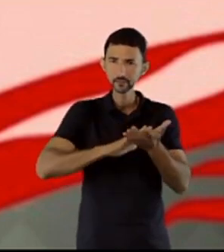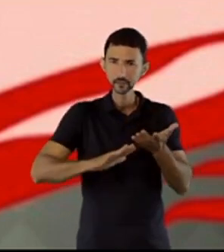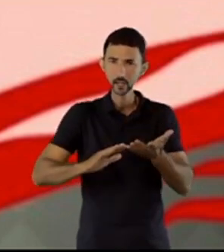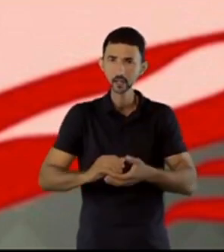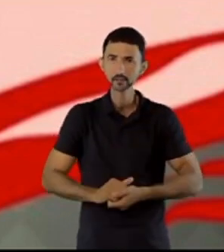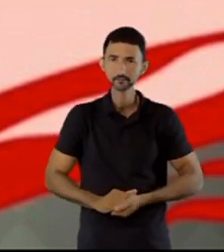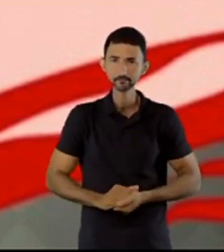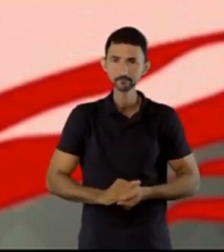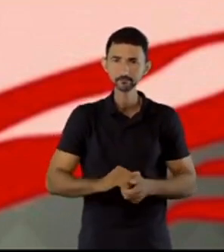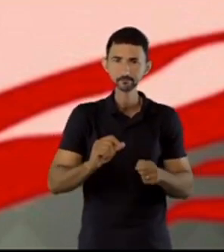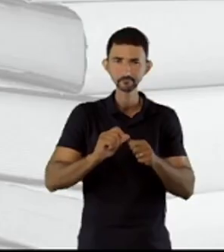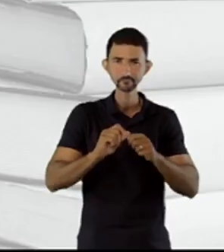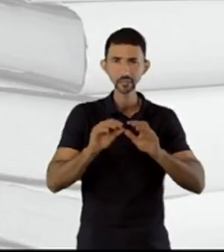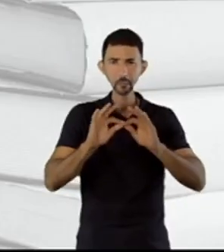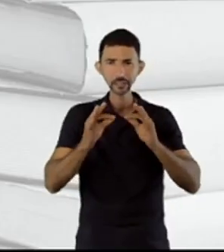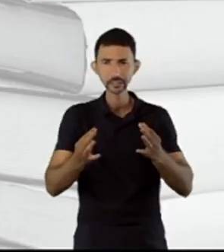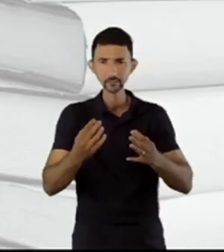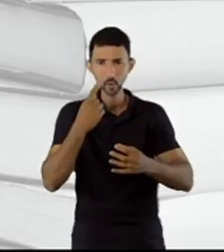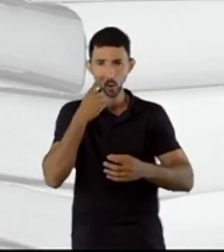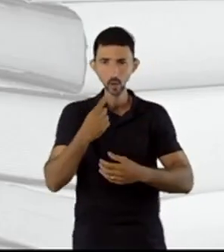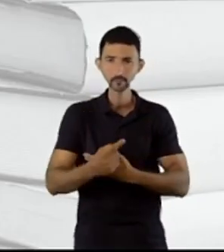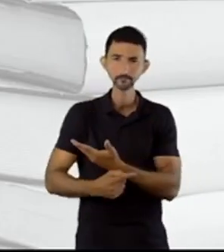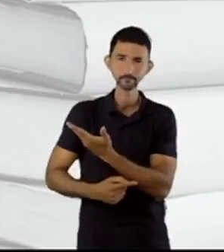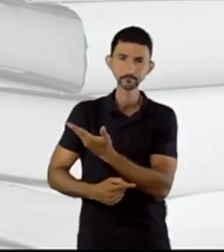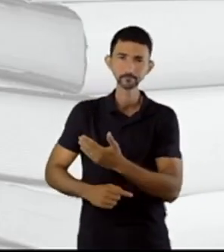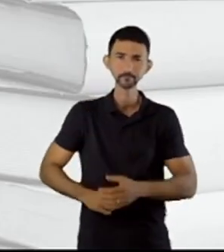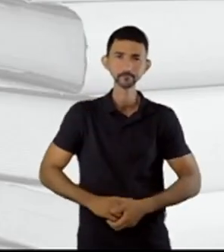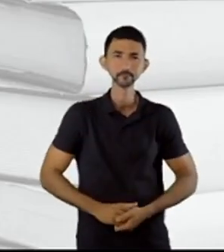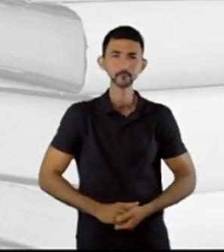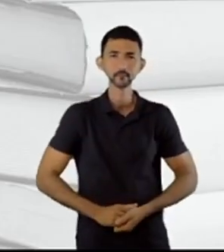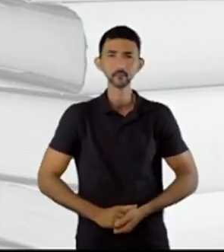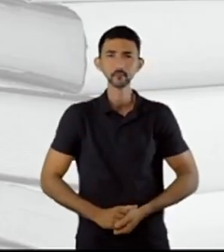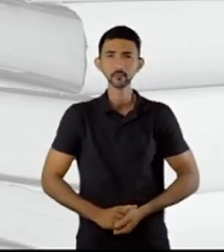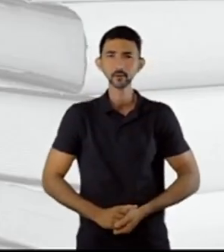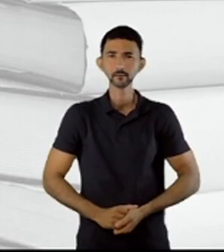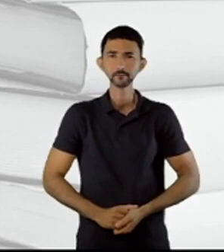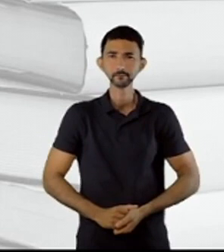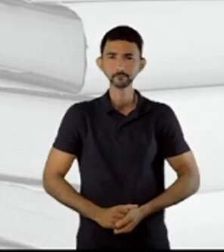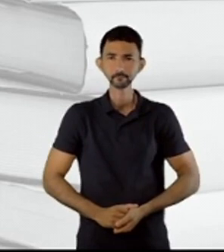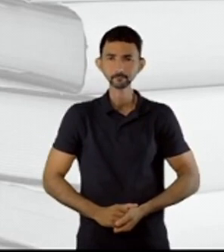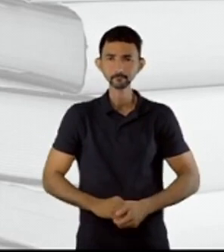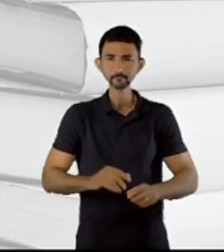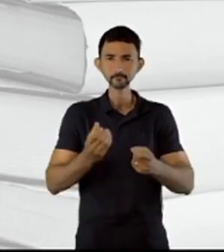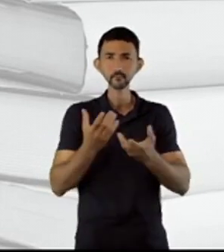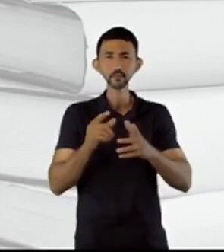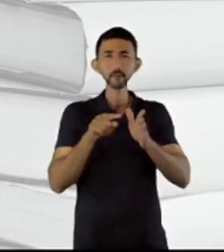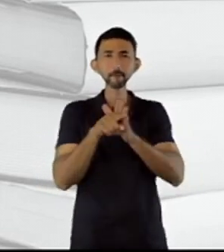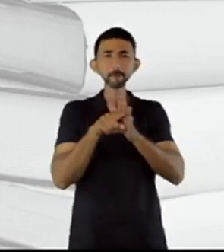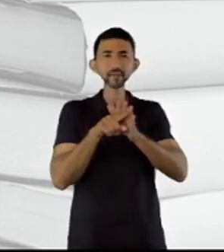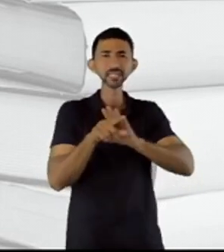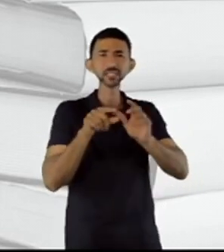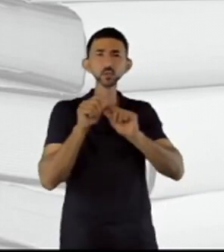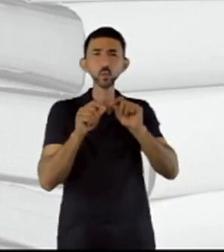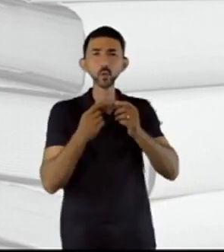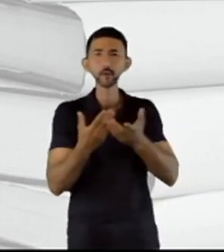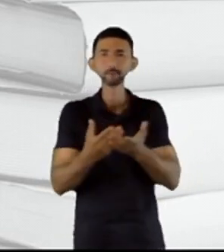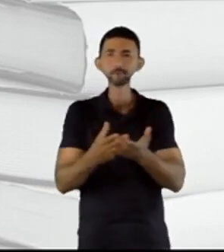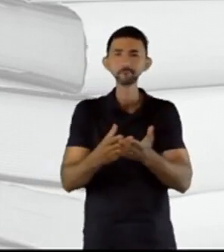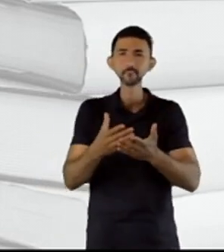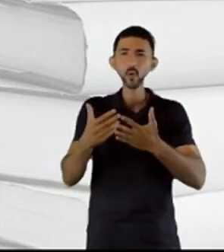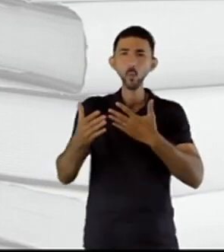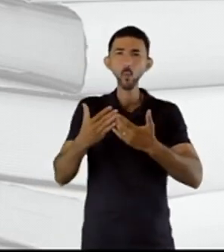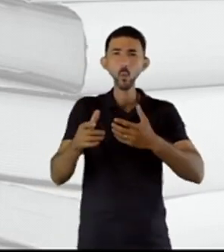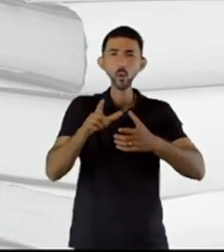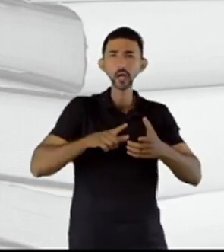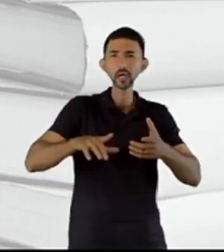né, para você, mas é uma atividade bem simples, tá? Uma atividade de pesquisa. Quero que vocês pesquisem, né, em